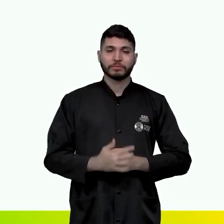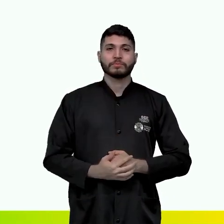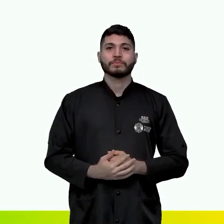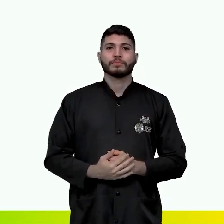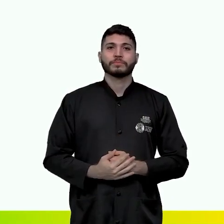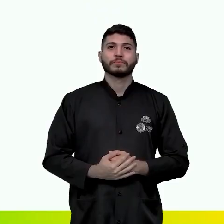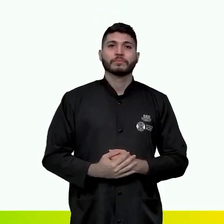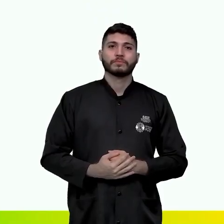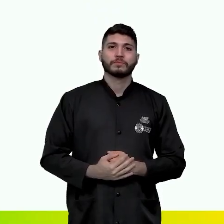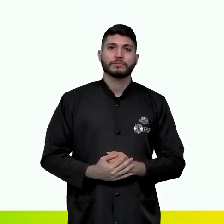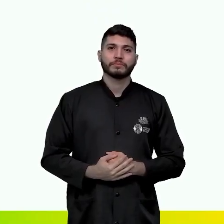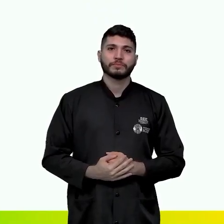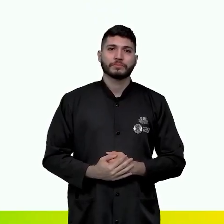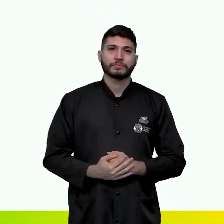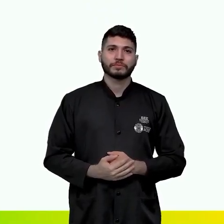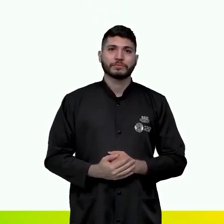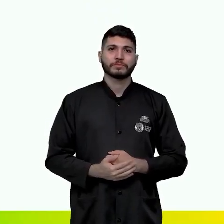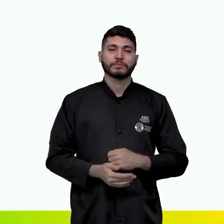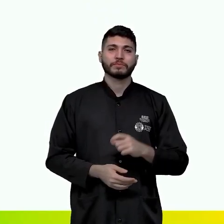x,